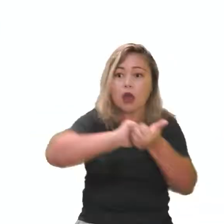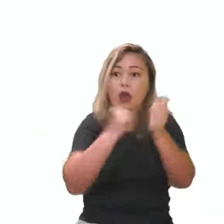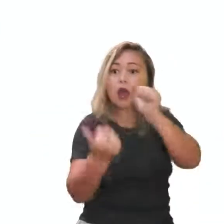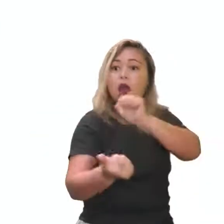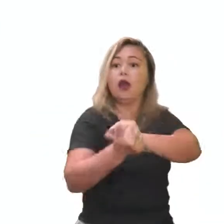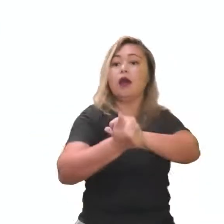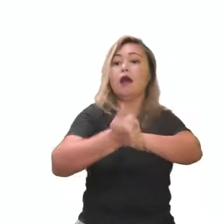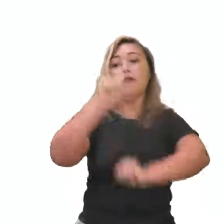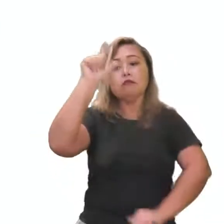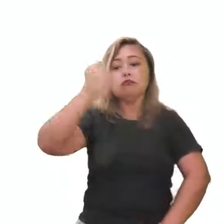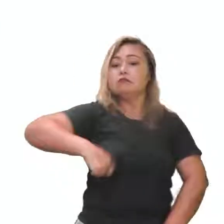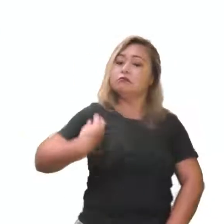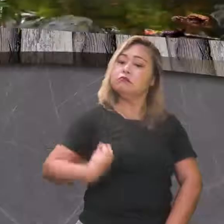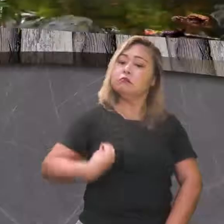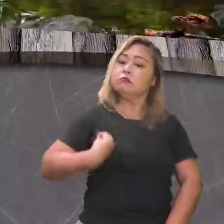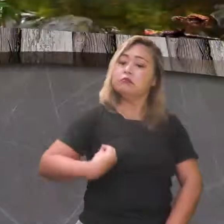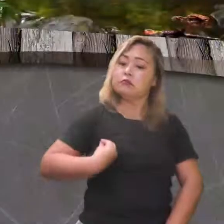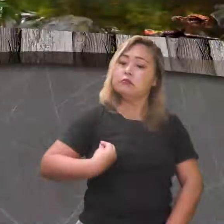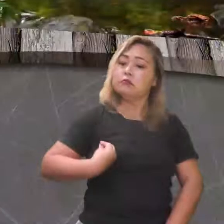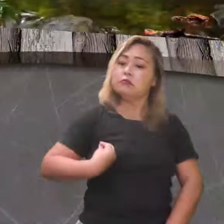Correto. Olha aqui para mim.